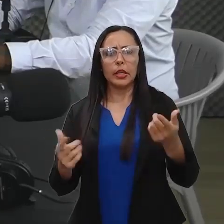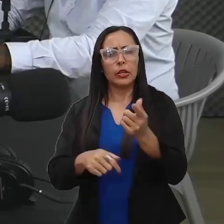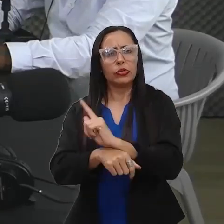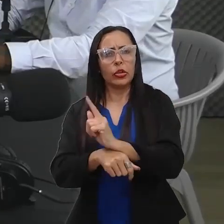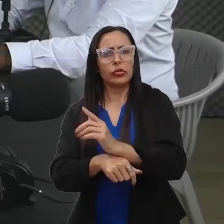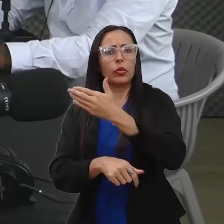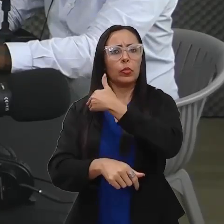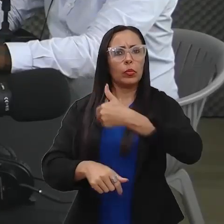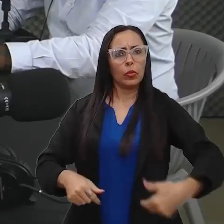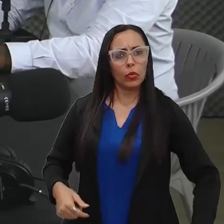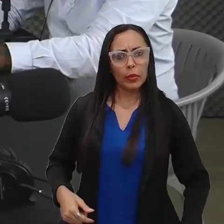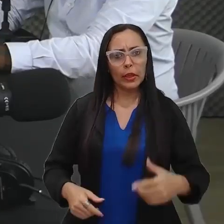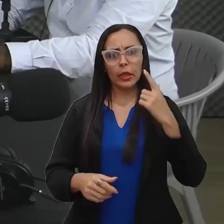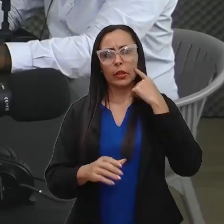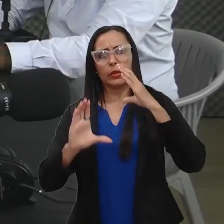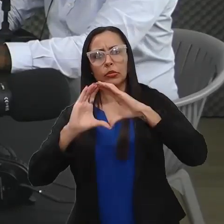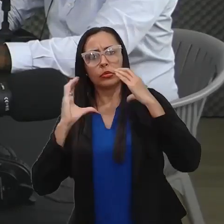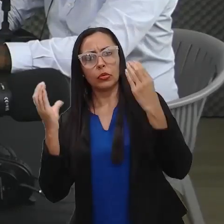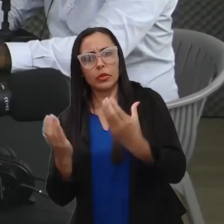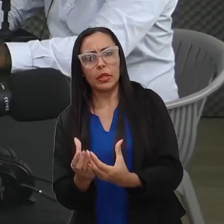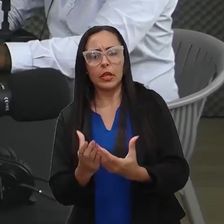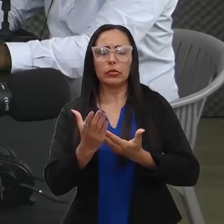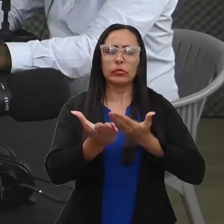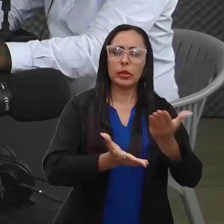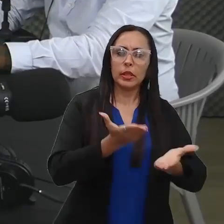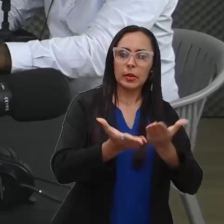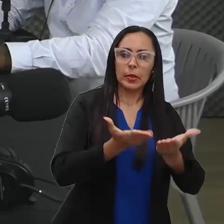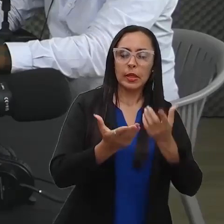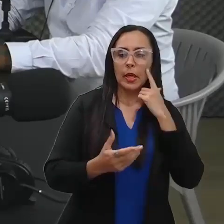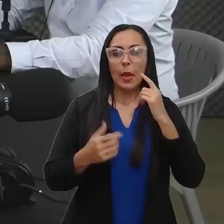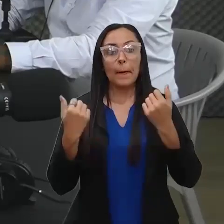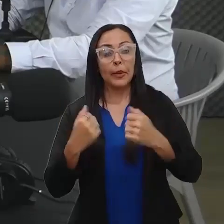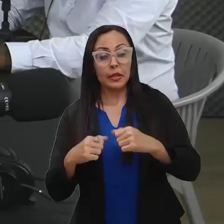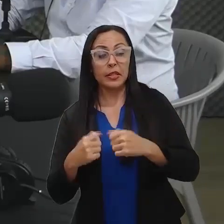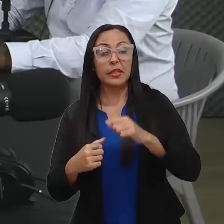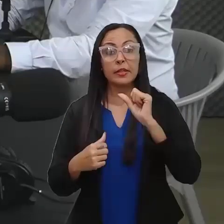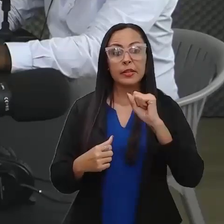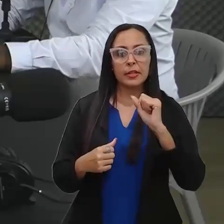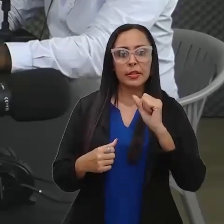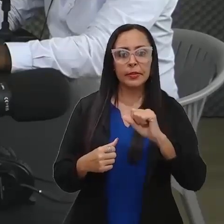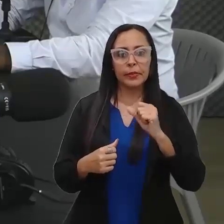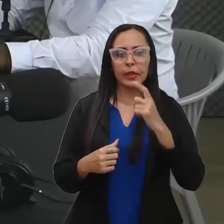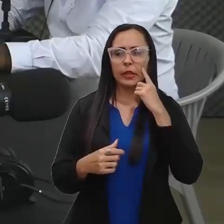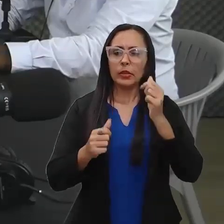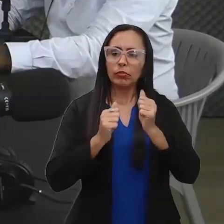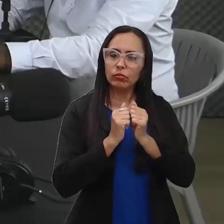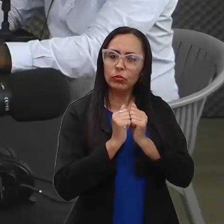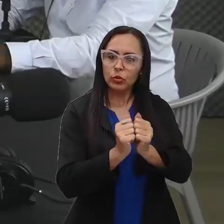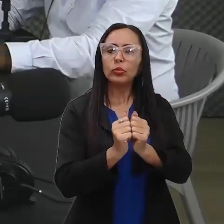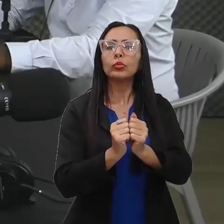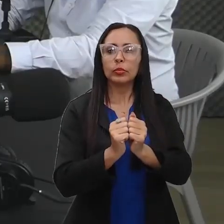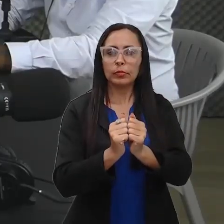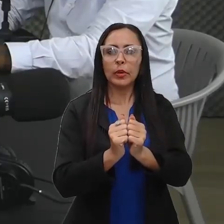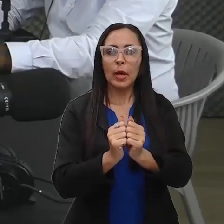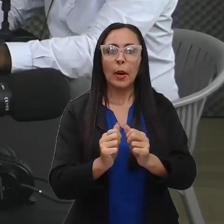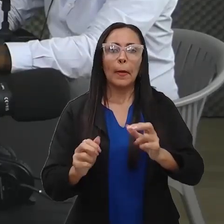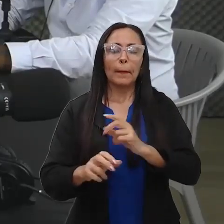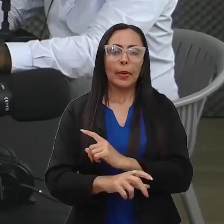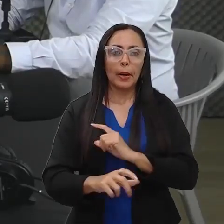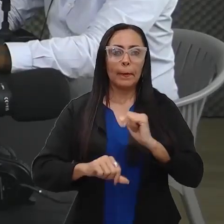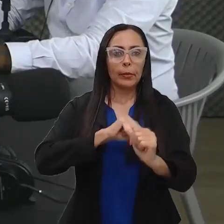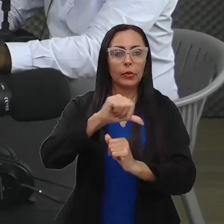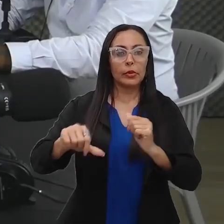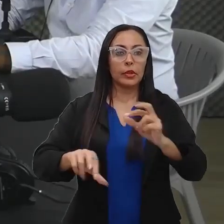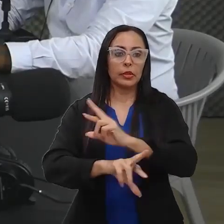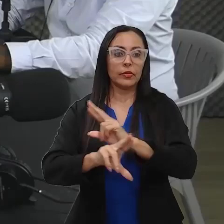conselhos, no atendimento direto, né, precisa mais do que nunca que ela chegue junto para mudar essas diferentes realidades